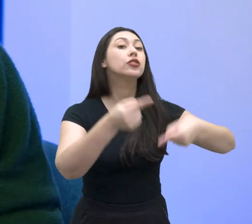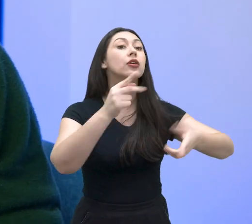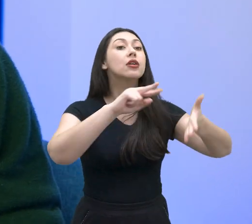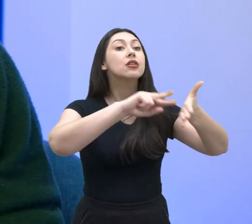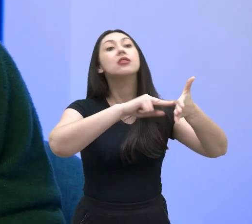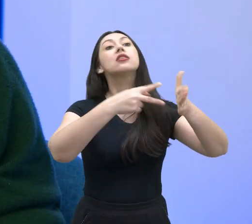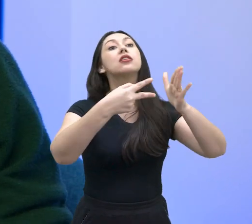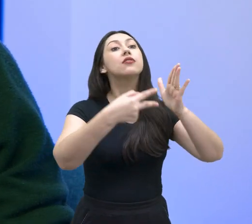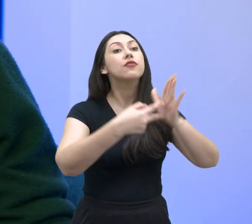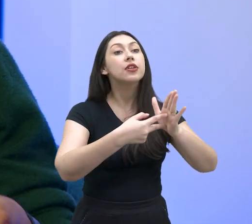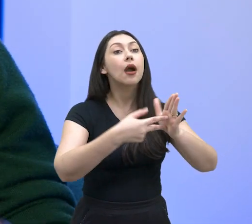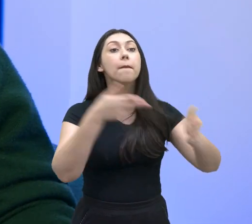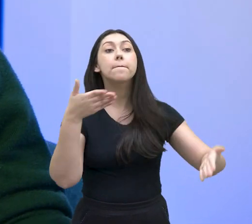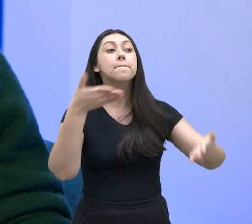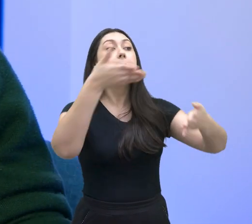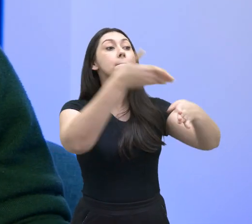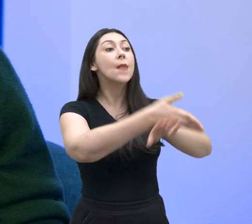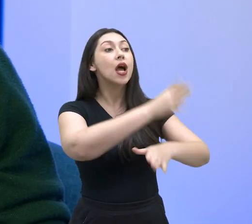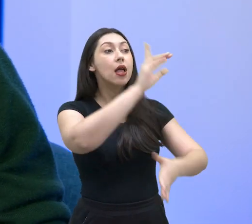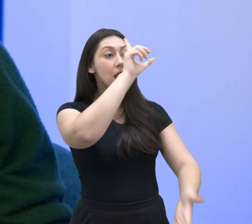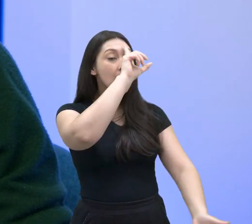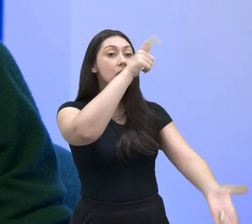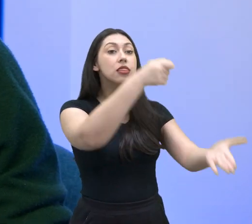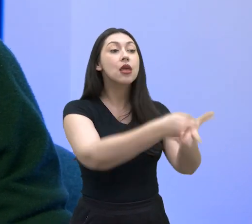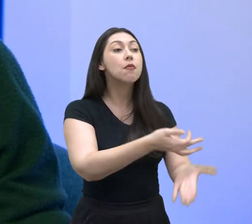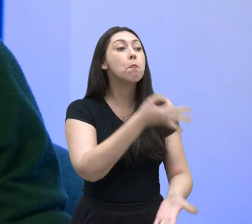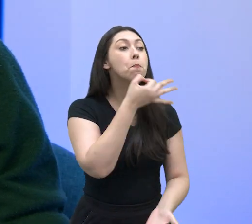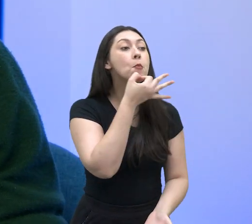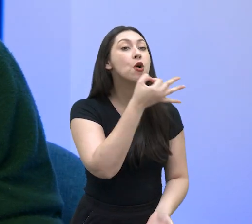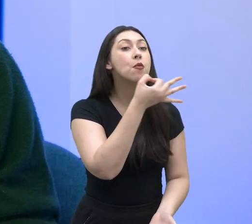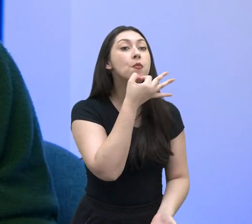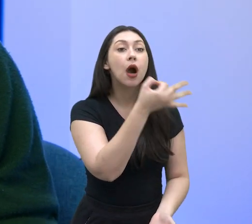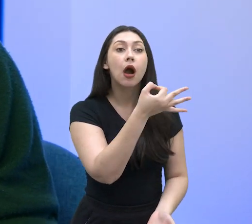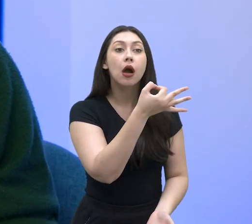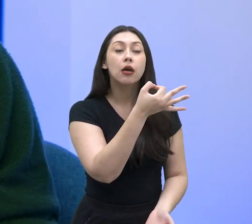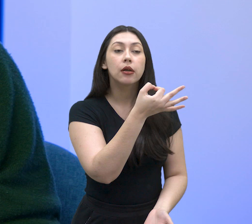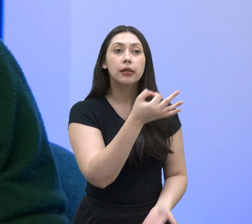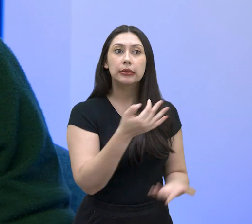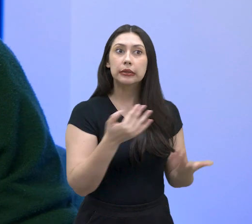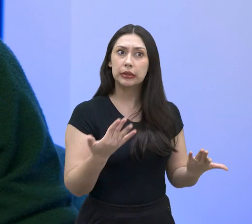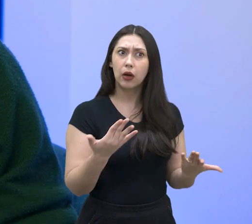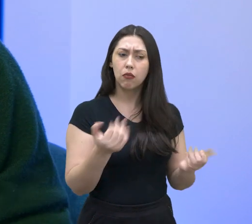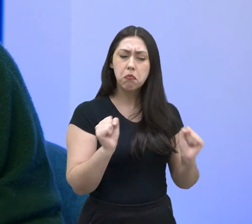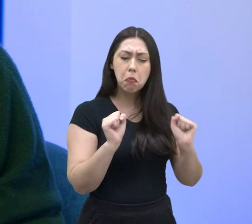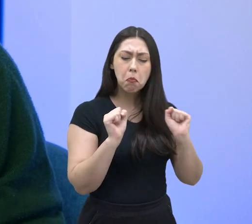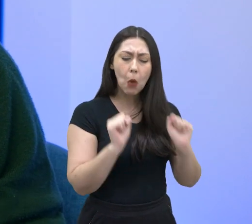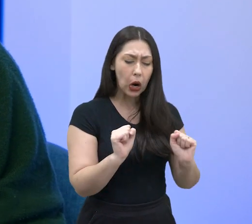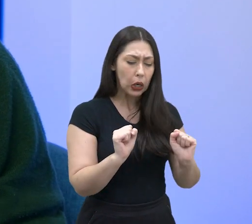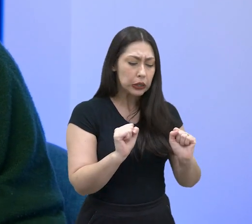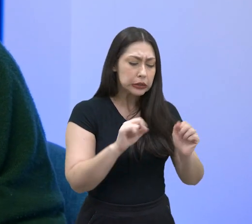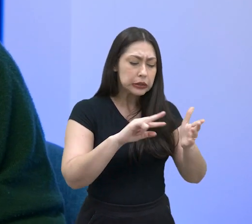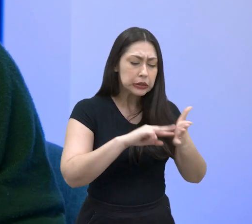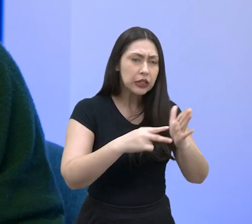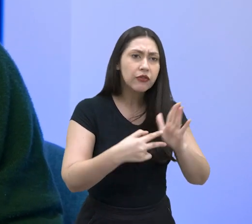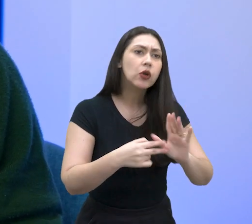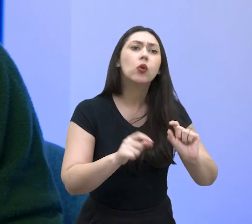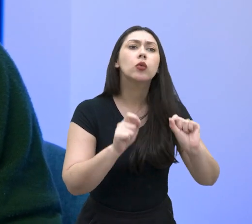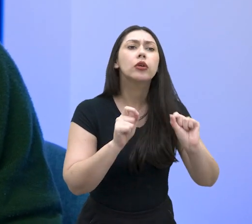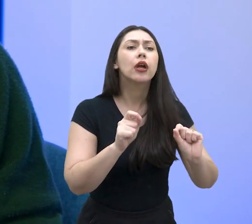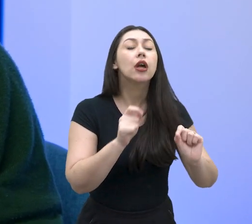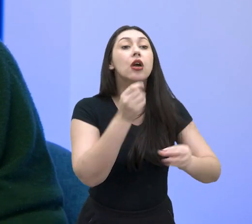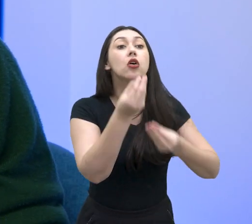poder. Então, quando eu falo de poder, eu estou falando sobre como eu vou influenciar a vida das pessoas. E eu, no meu dia a dia, eu consigo